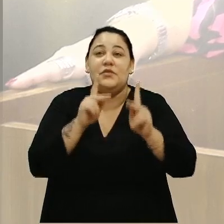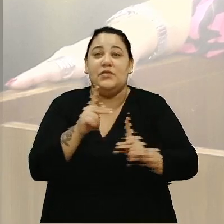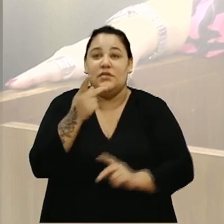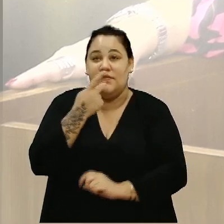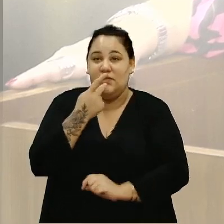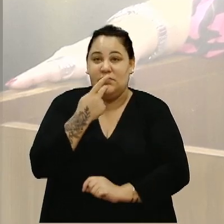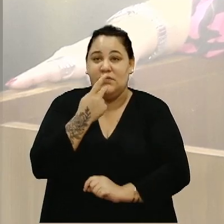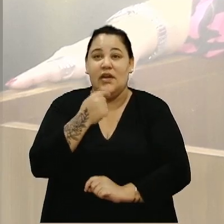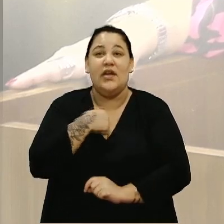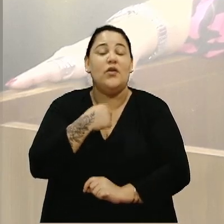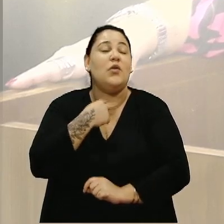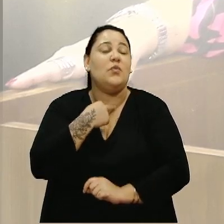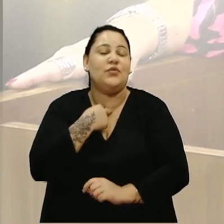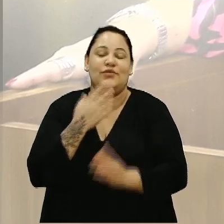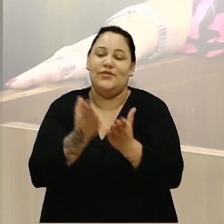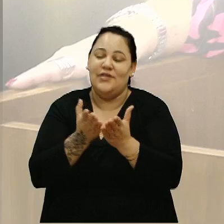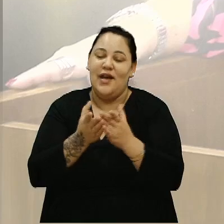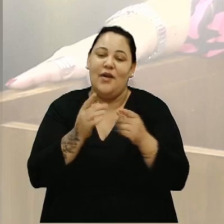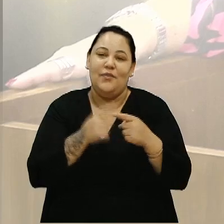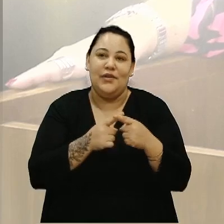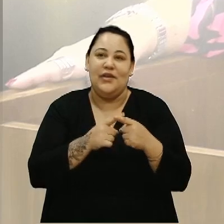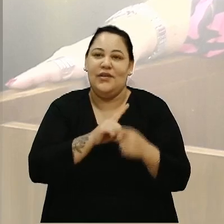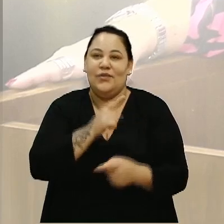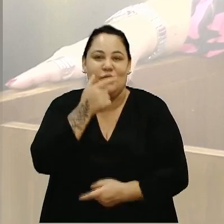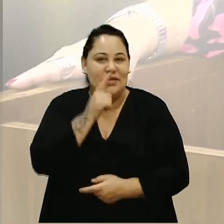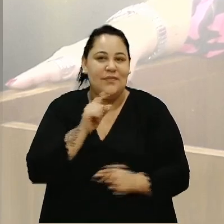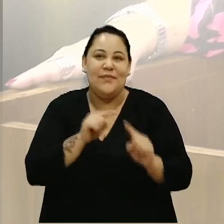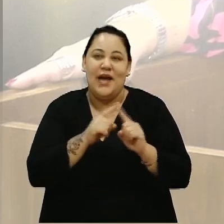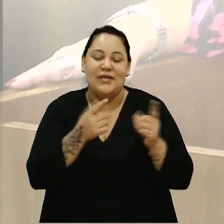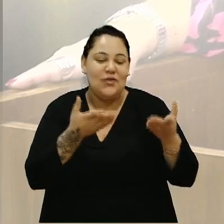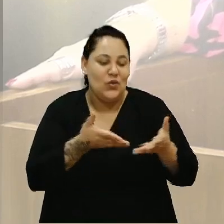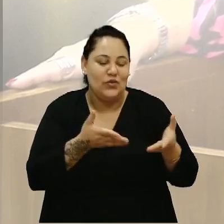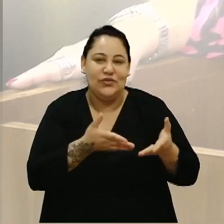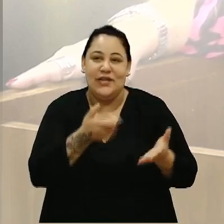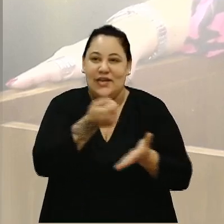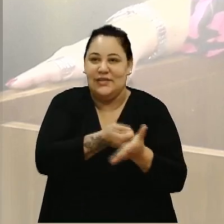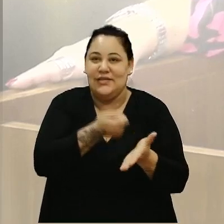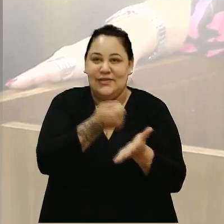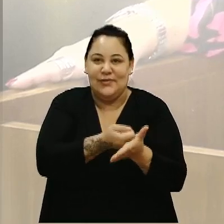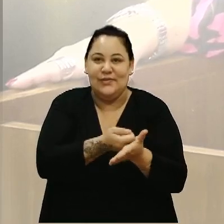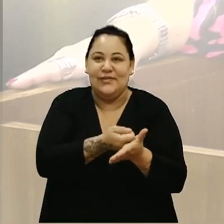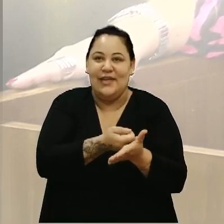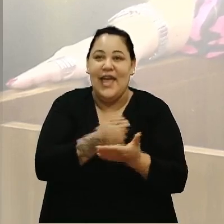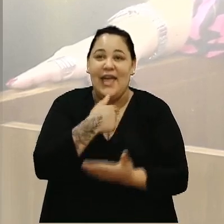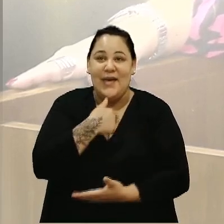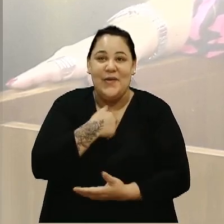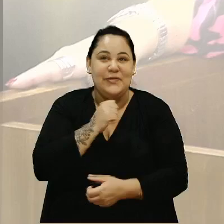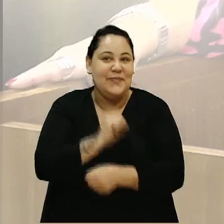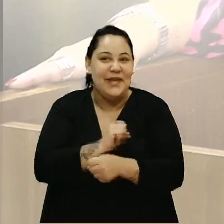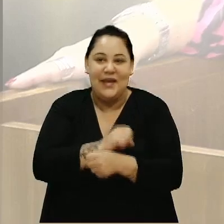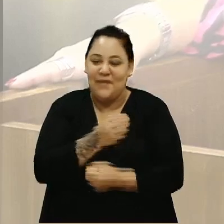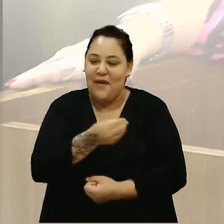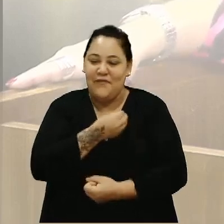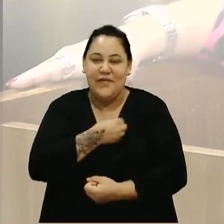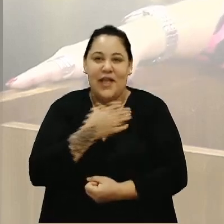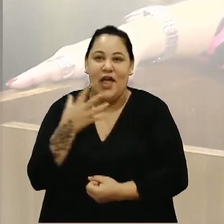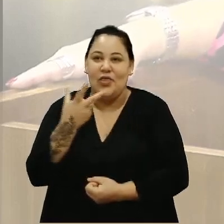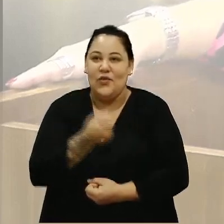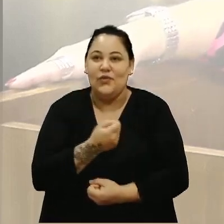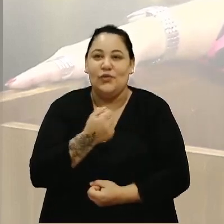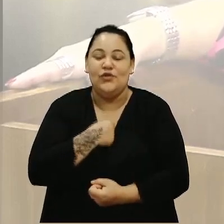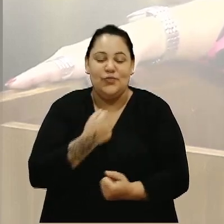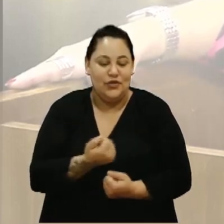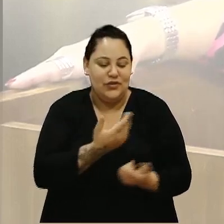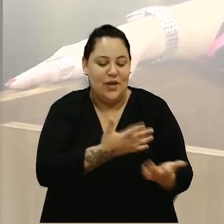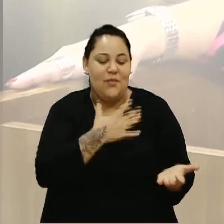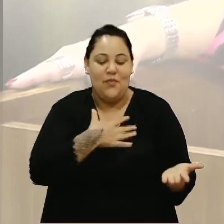não pude estudar porque eu não consegui, mas hoje essa luta eu esperei minha vida inteira, essa conquista, hoje eu posso dar para o meu filho,